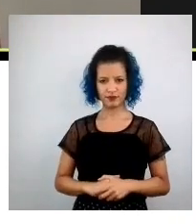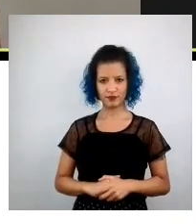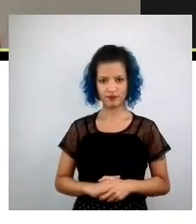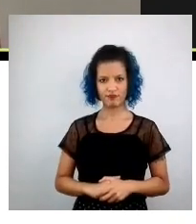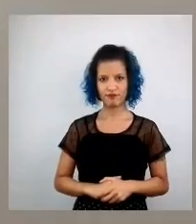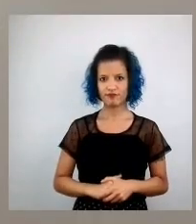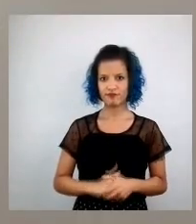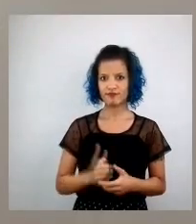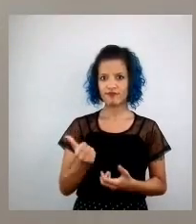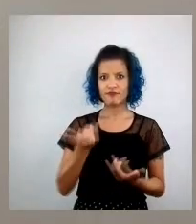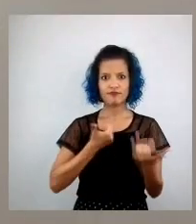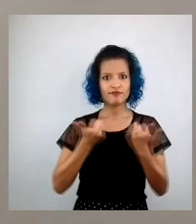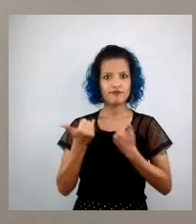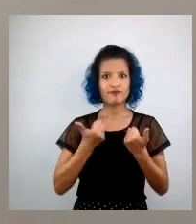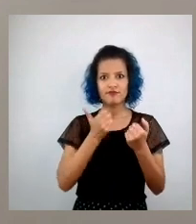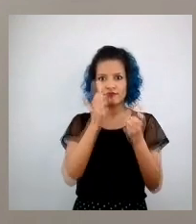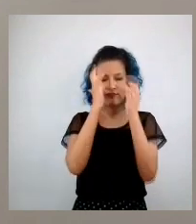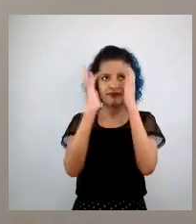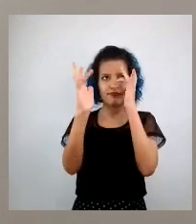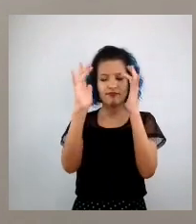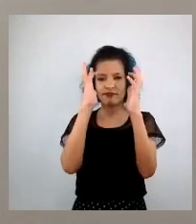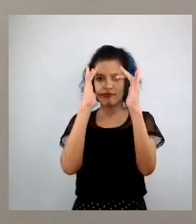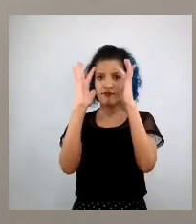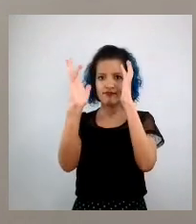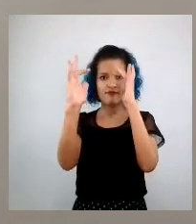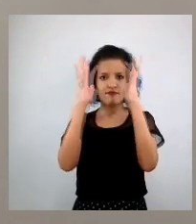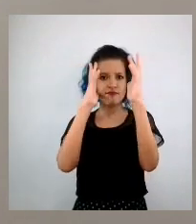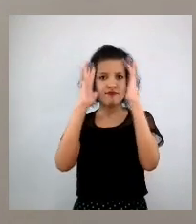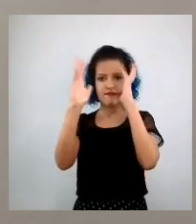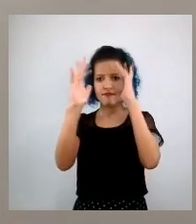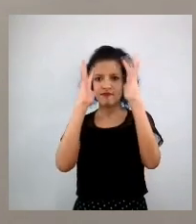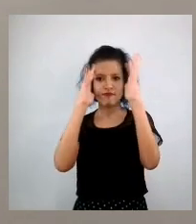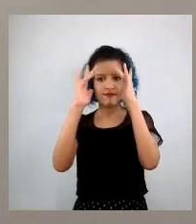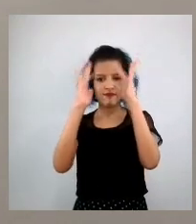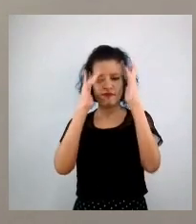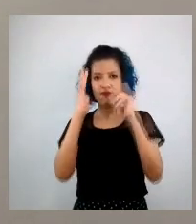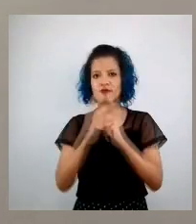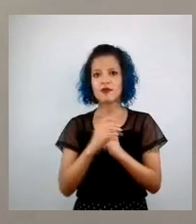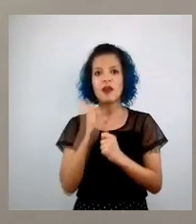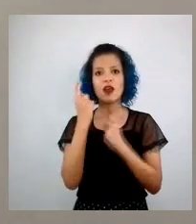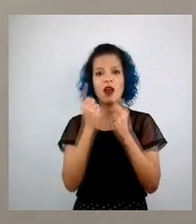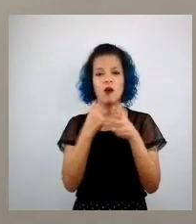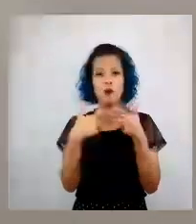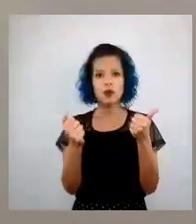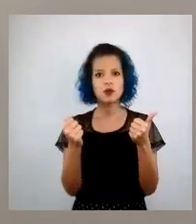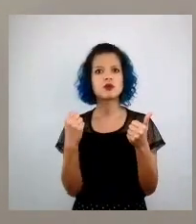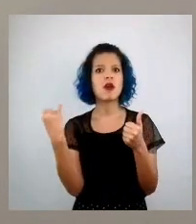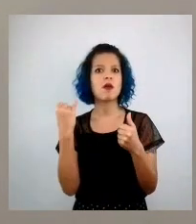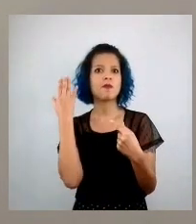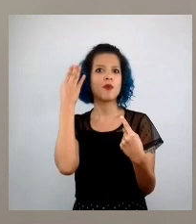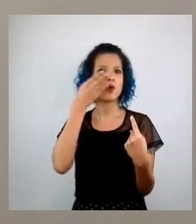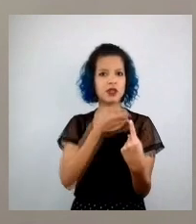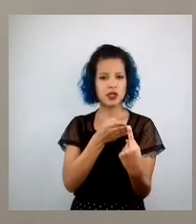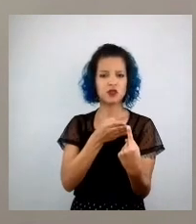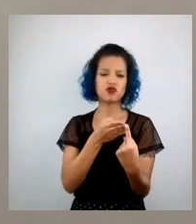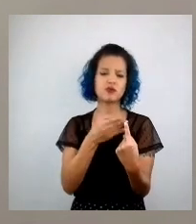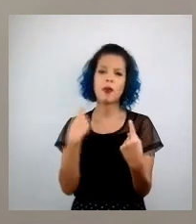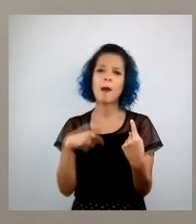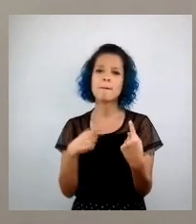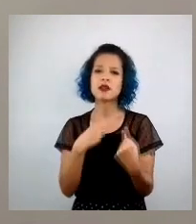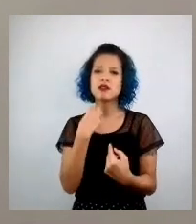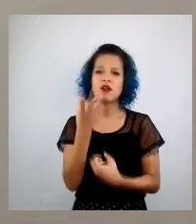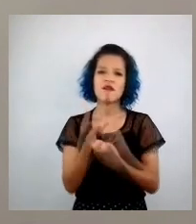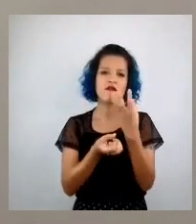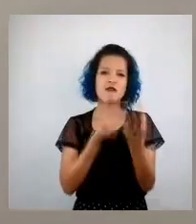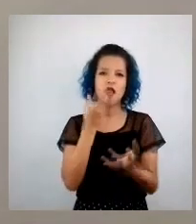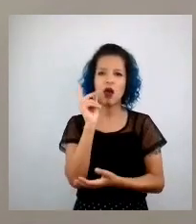várias coisas. Mas eu acho que tem algumas que são pontuais, que eu acho que é super válido falar aqui, que é